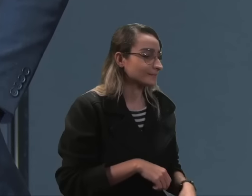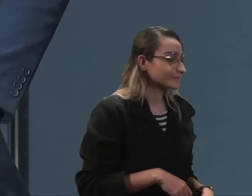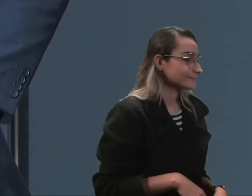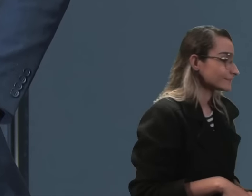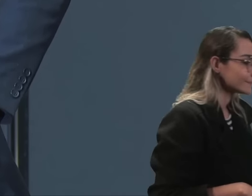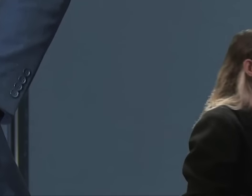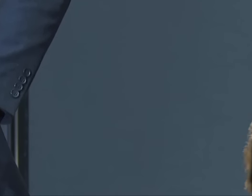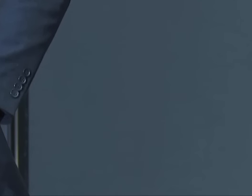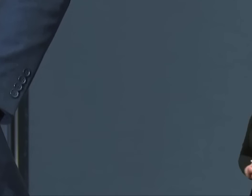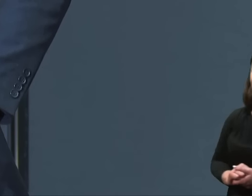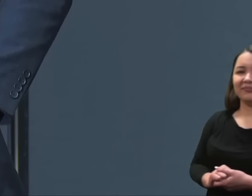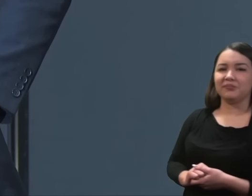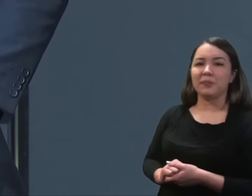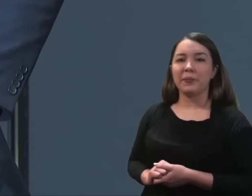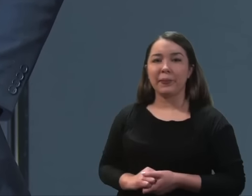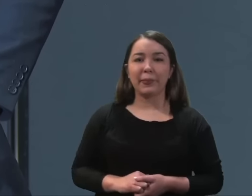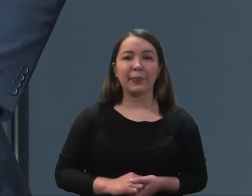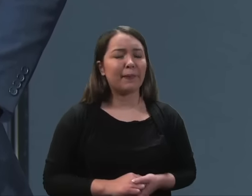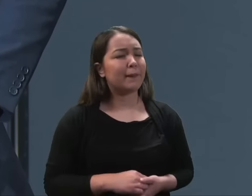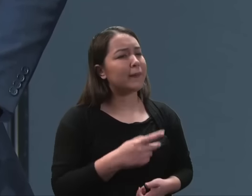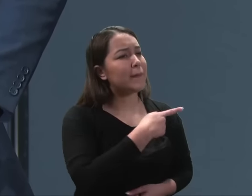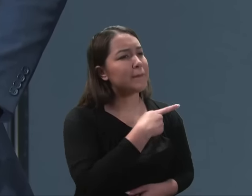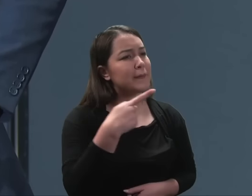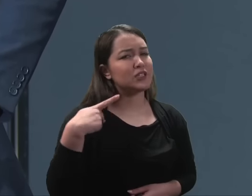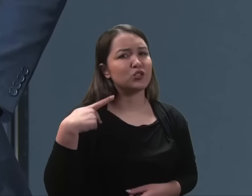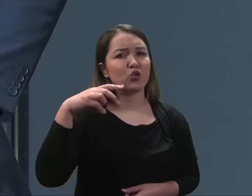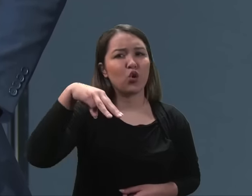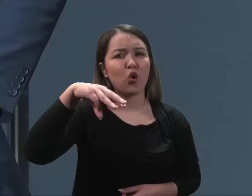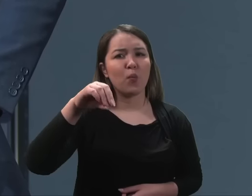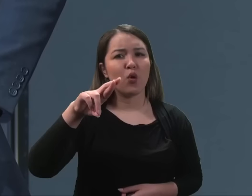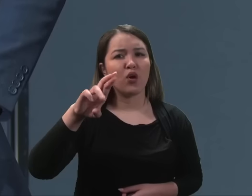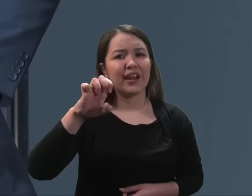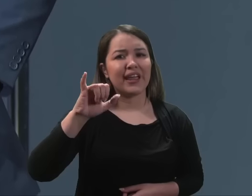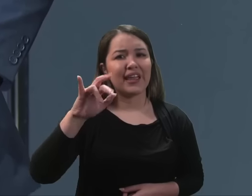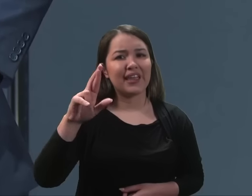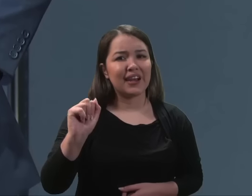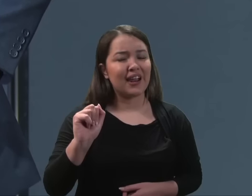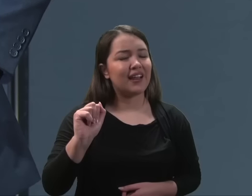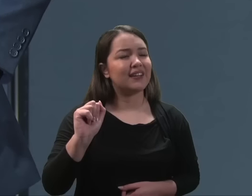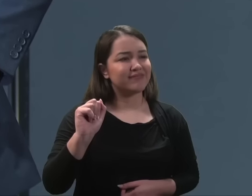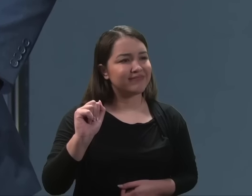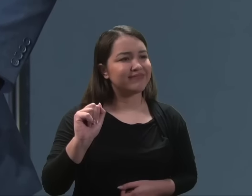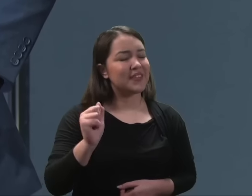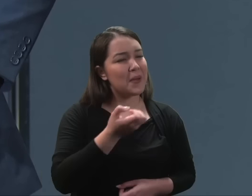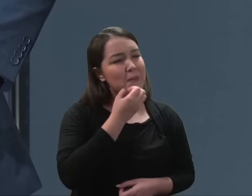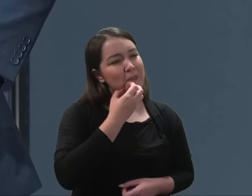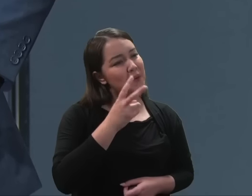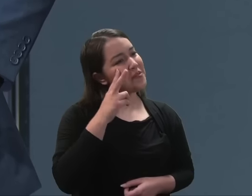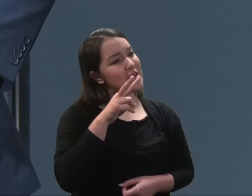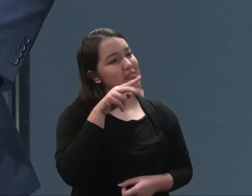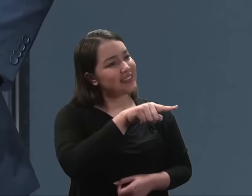que bom ver o Senhor aqui o Senhor conhece o pastor Moreira pelo seu nome amém Deus o livrou